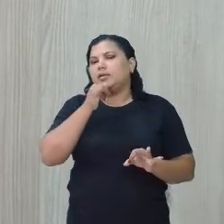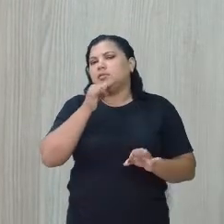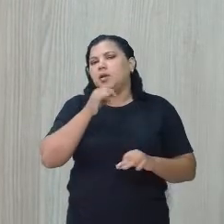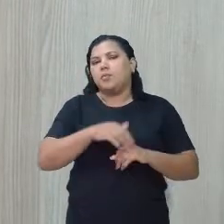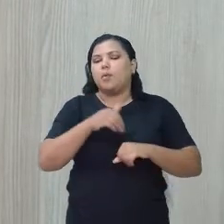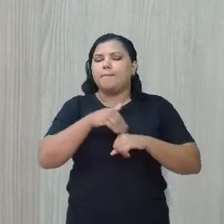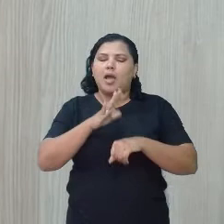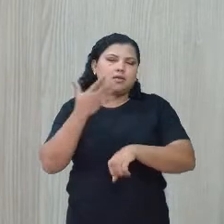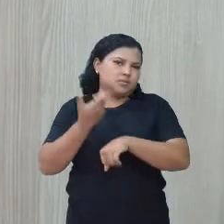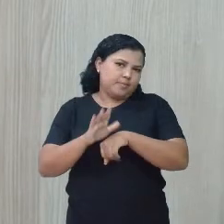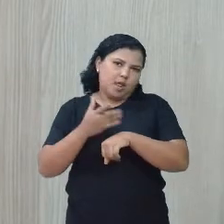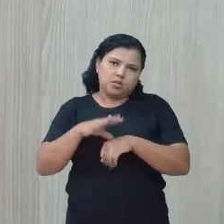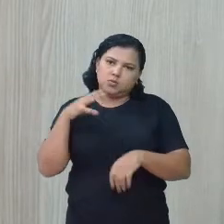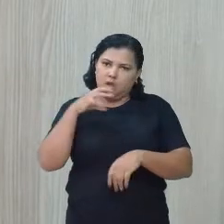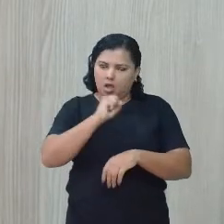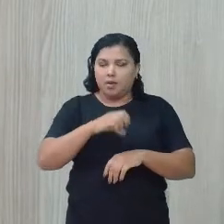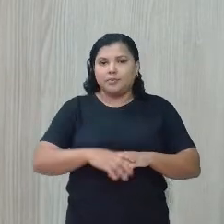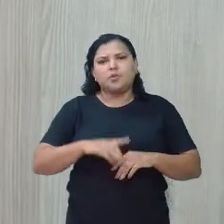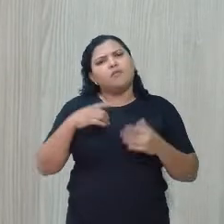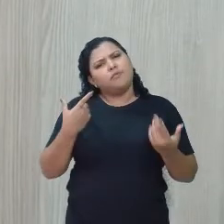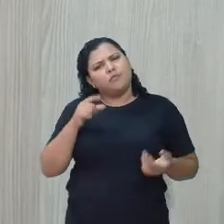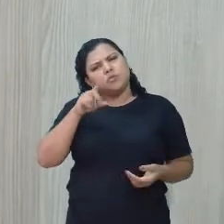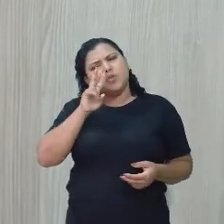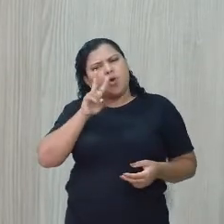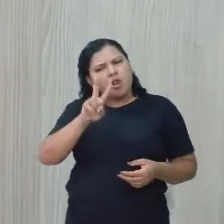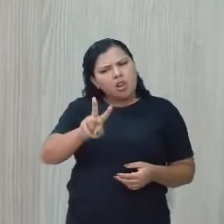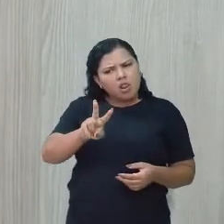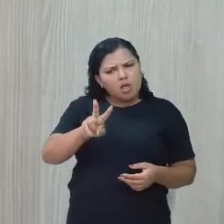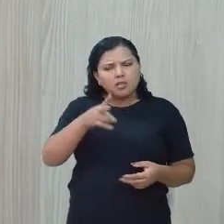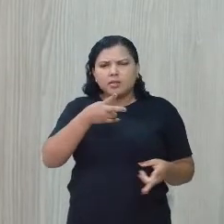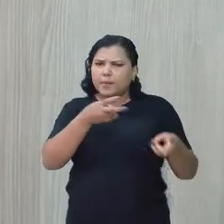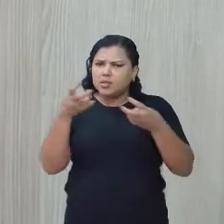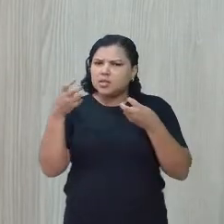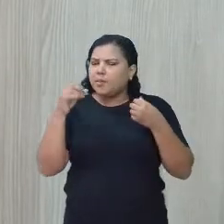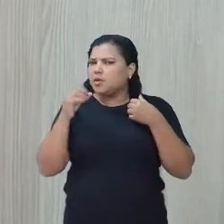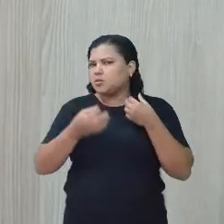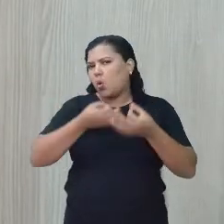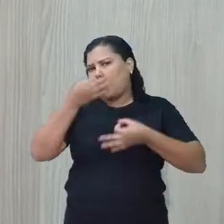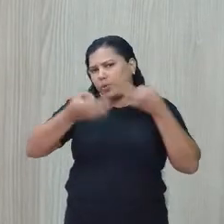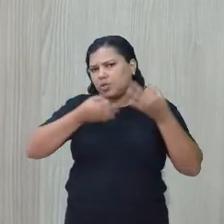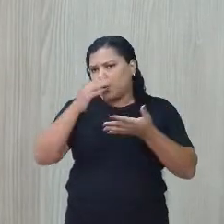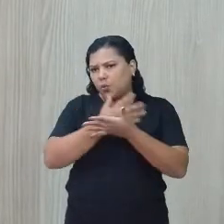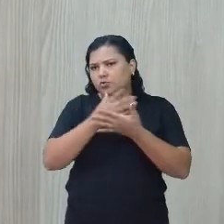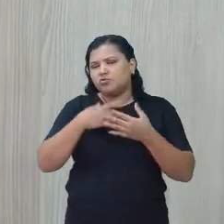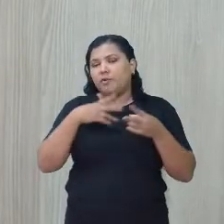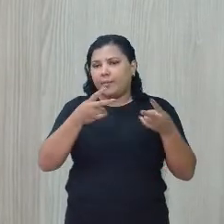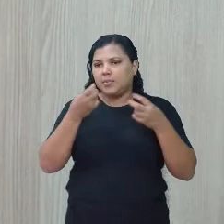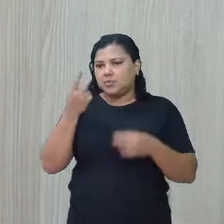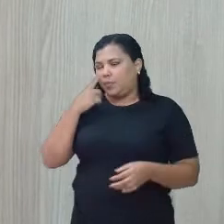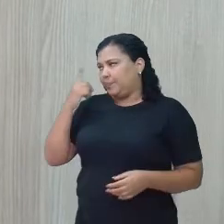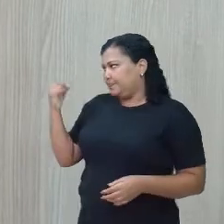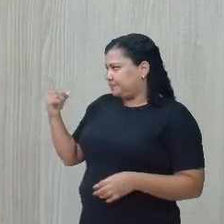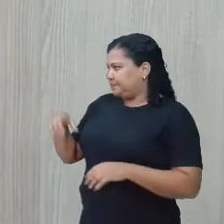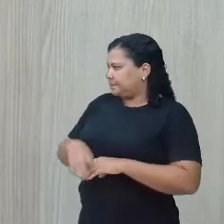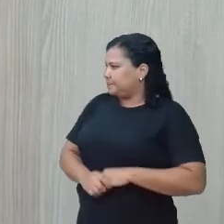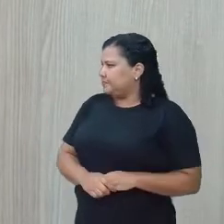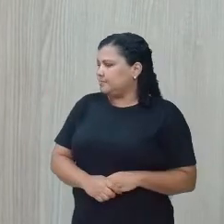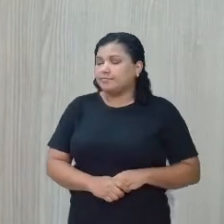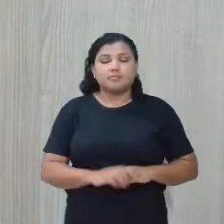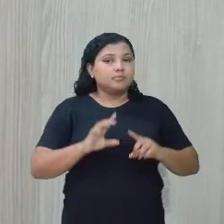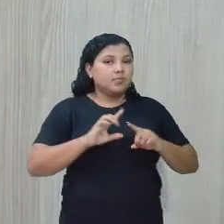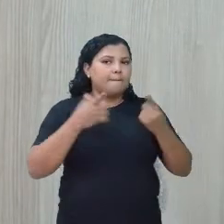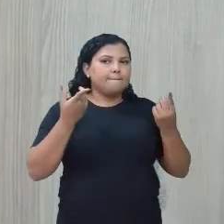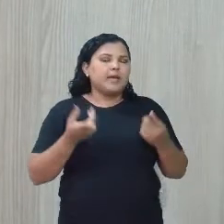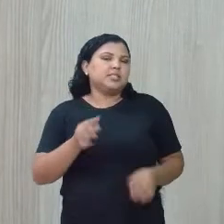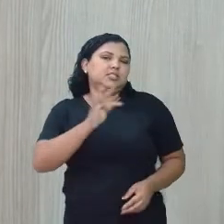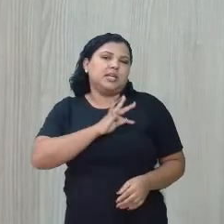mais práticos, né, mais rápidos, até você olhando e fazendo algumas sugestões para os valores, a gente consegue resolver. Mas as técnicas que